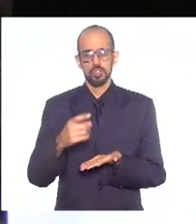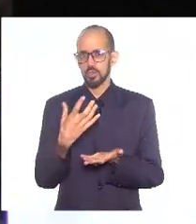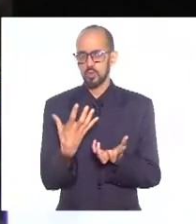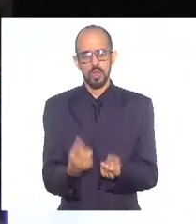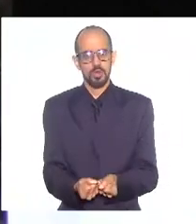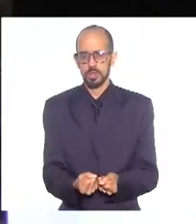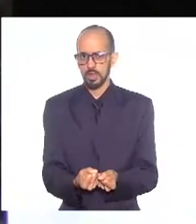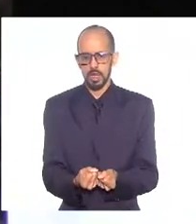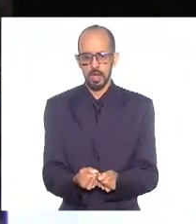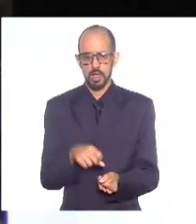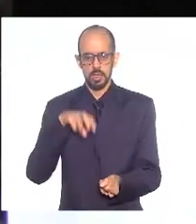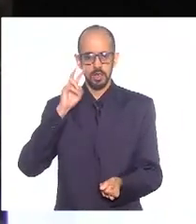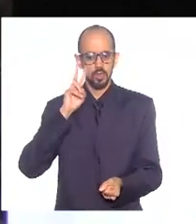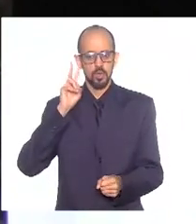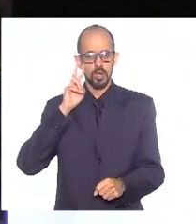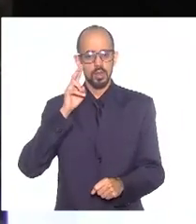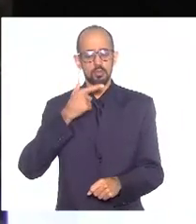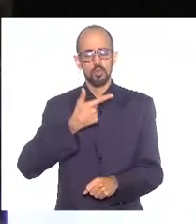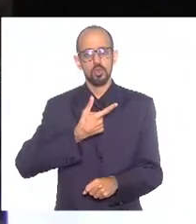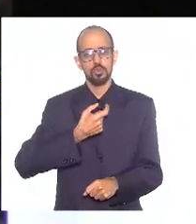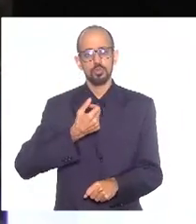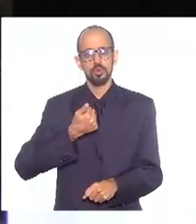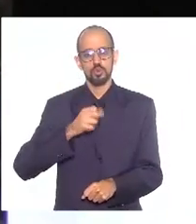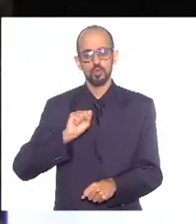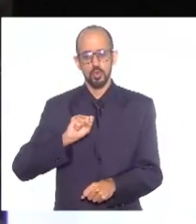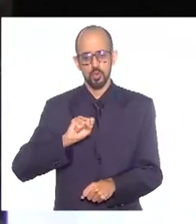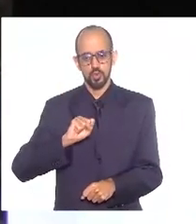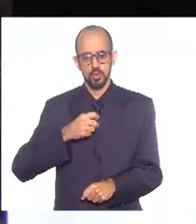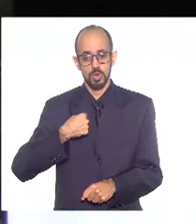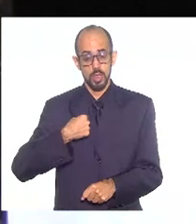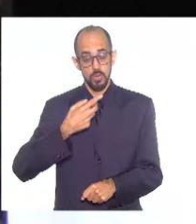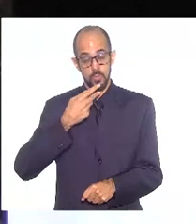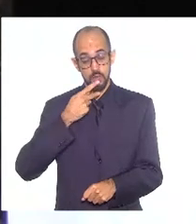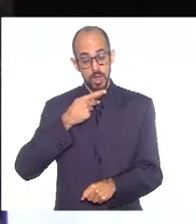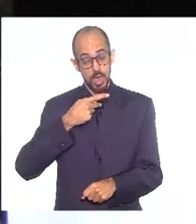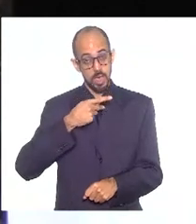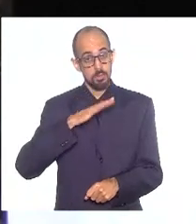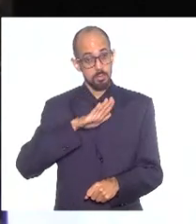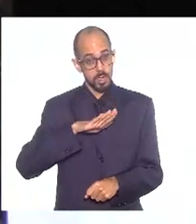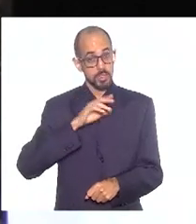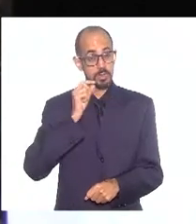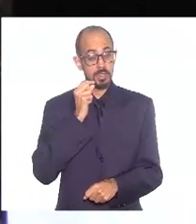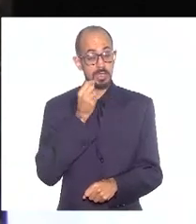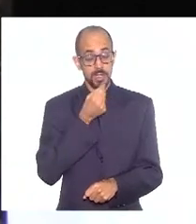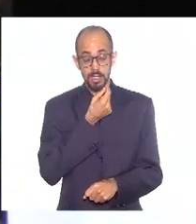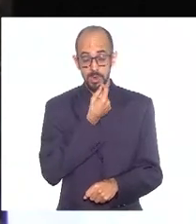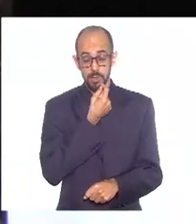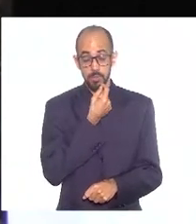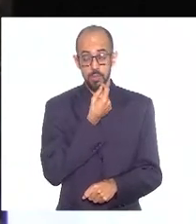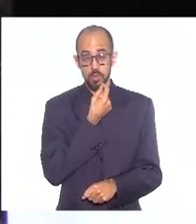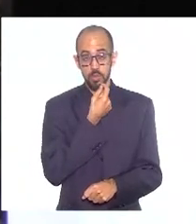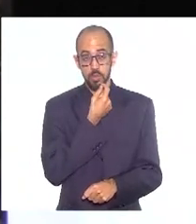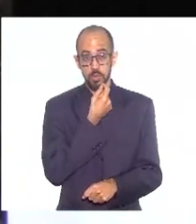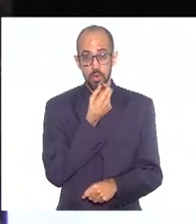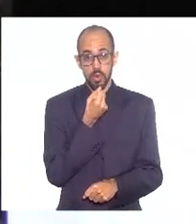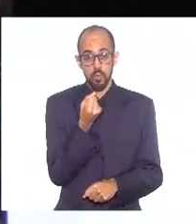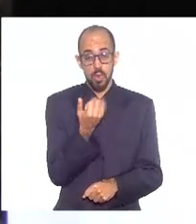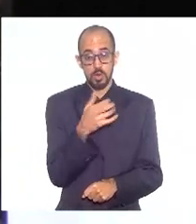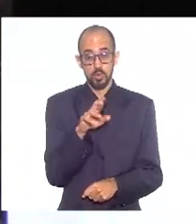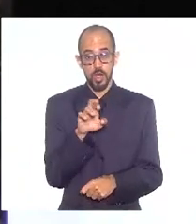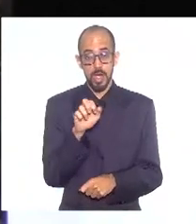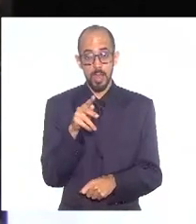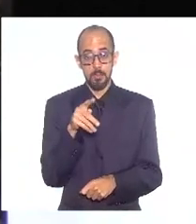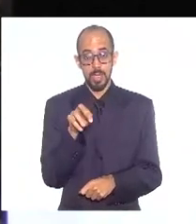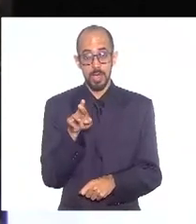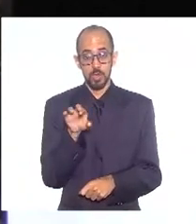foi janeiro de 18, e eu disse, mas em setembro, quando o Repetro não